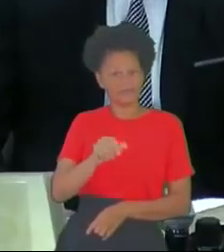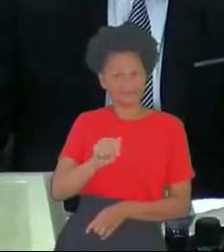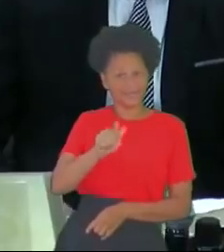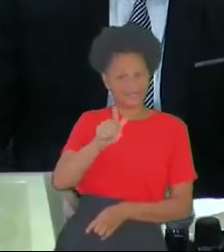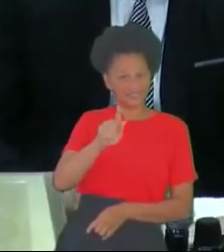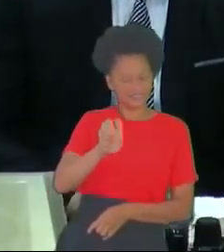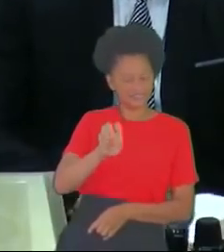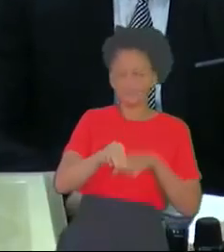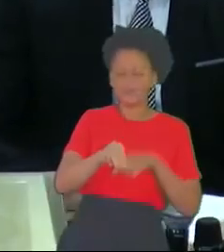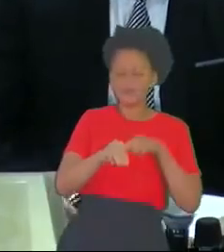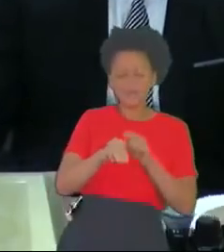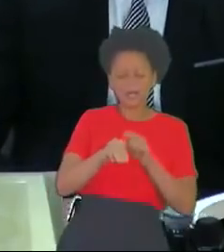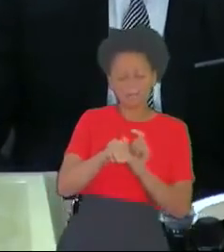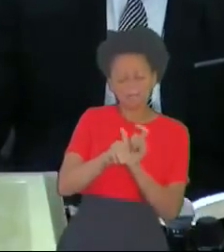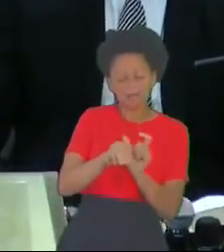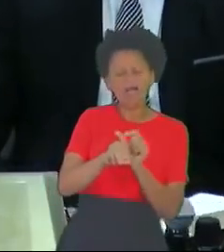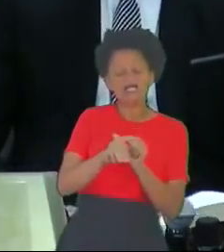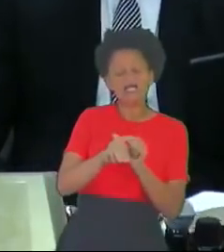significa...